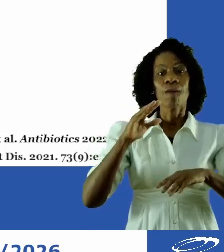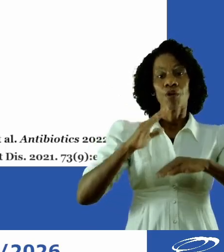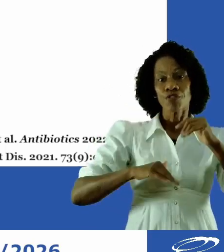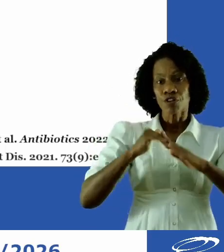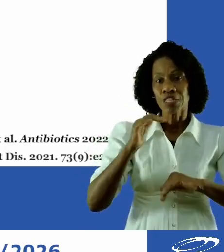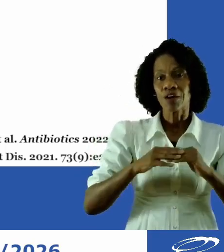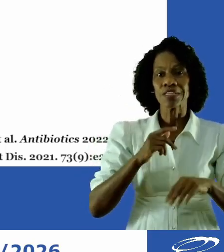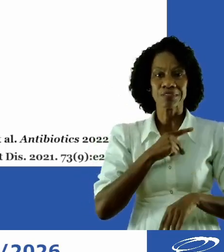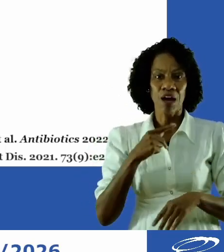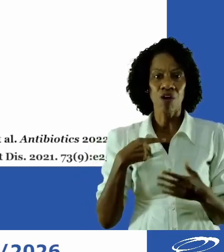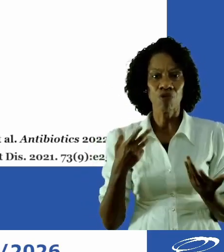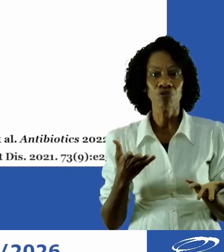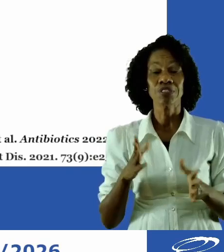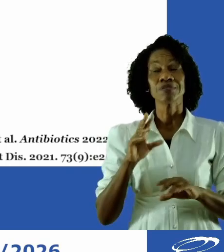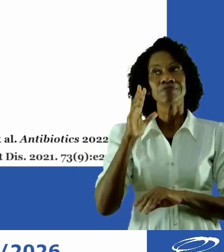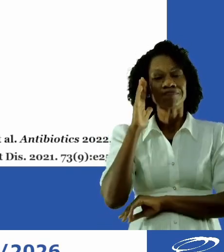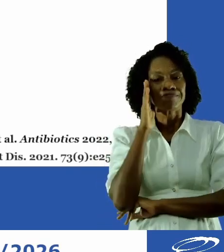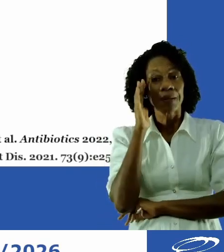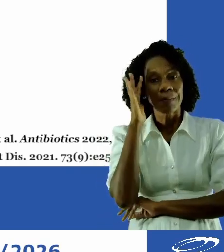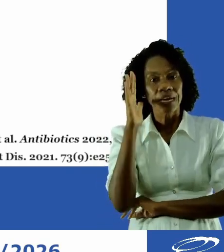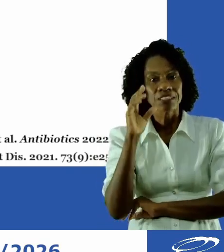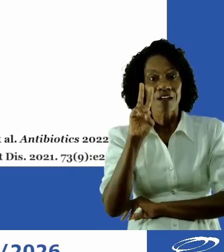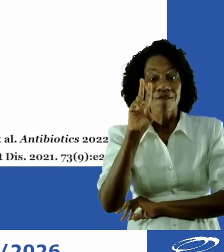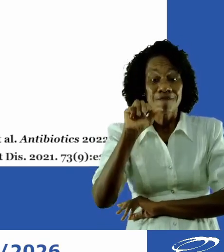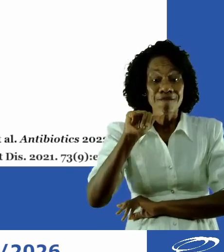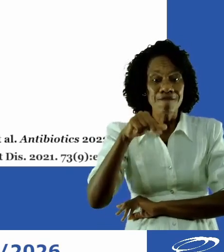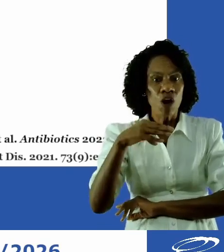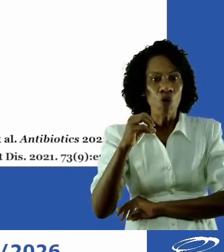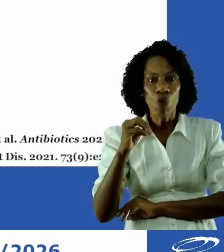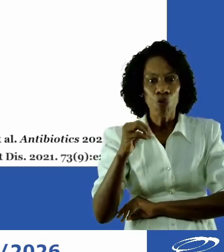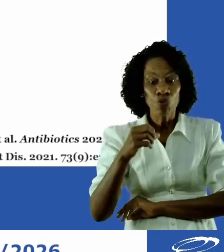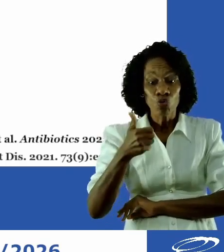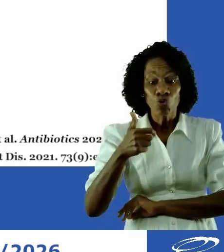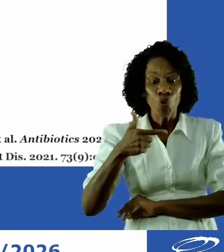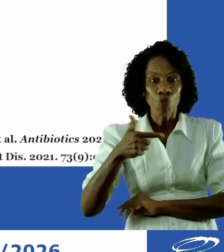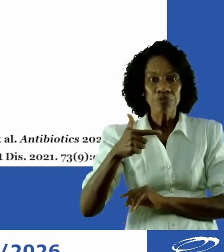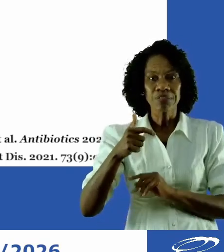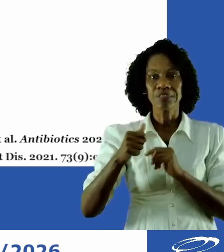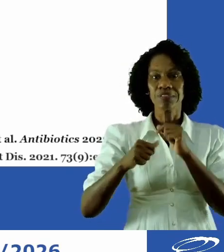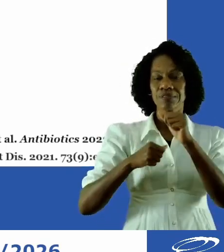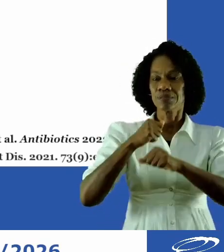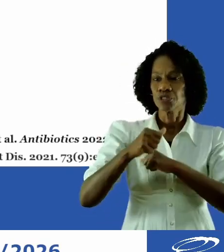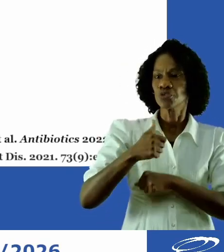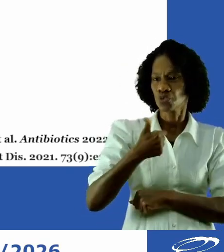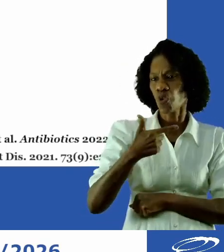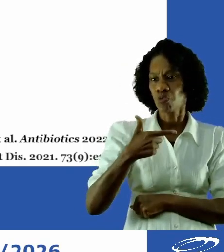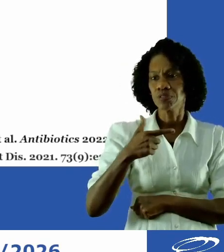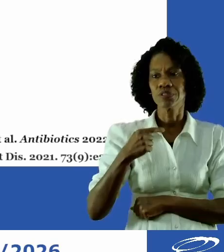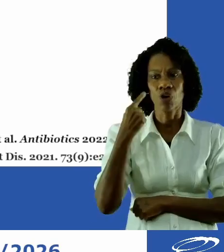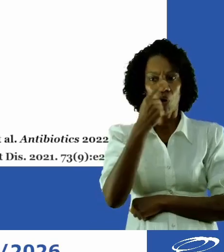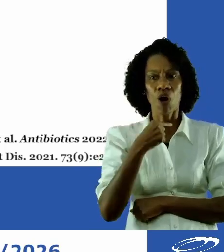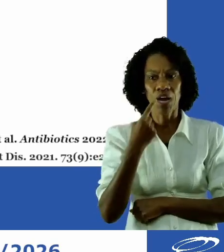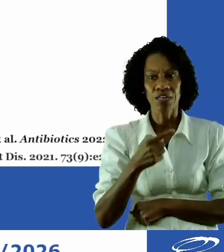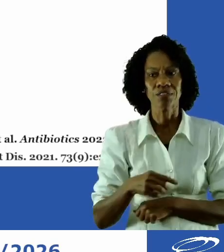tomar, por exemplo, vancomicina a cada 12 horas endovenosa, o paciente vai e volta de transporte público, assim por diante. E a partir daí eu